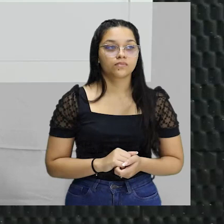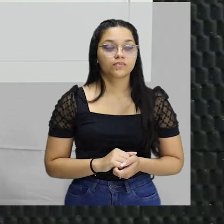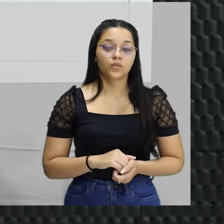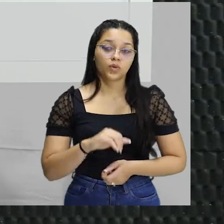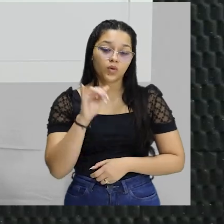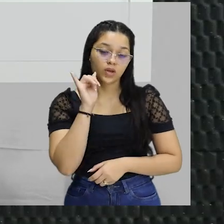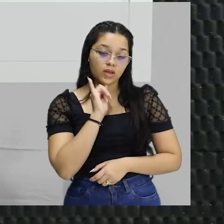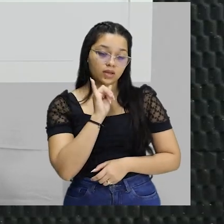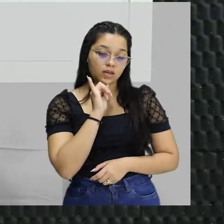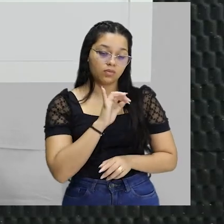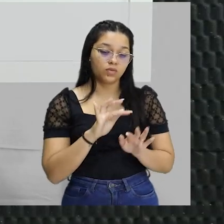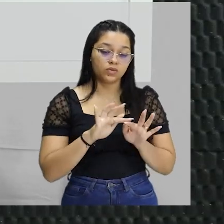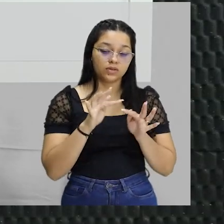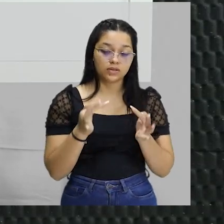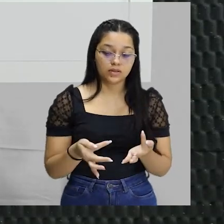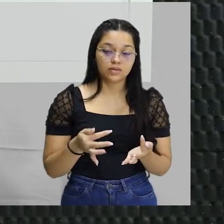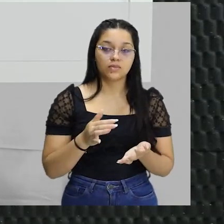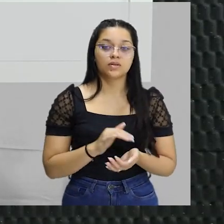um exemplo simples,